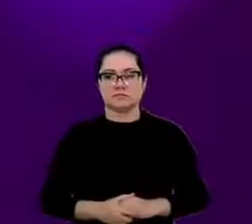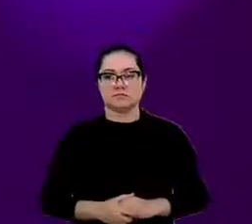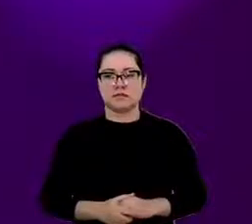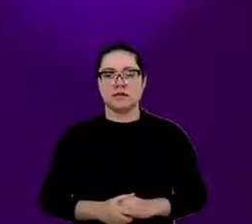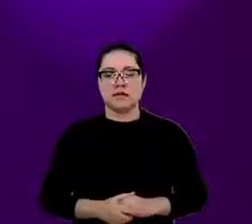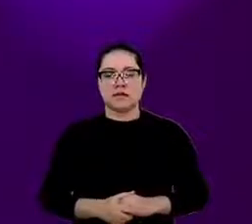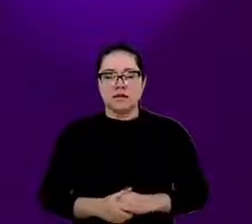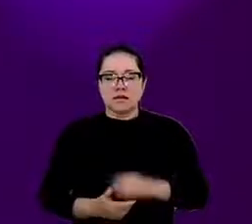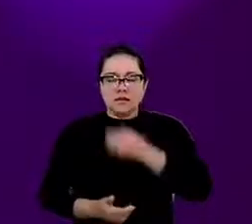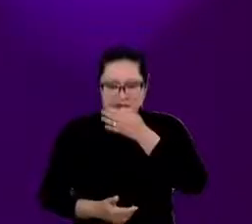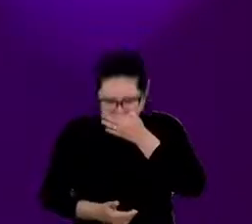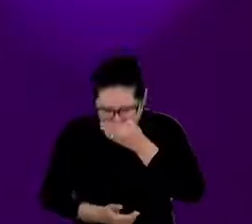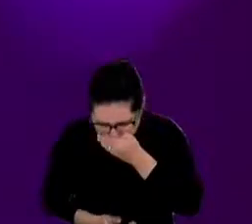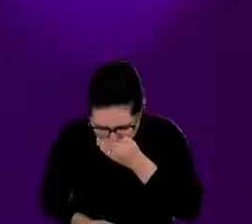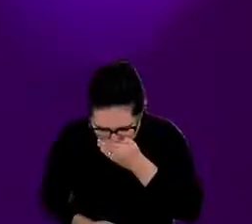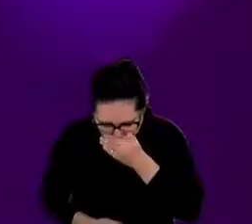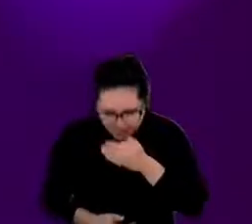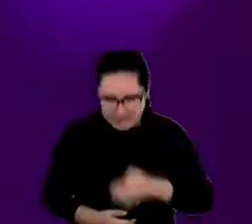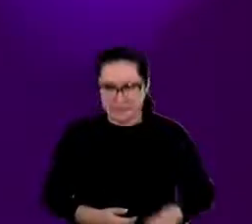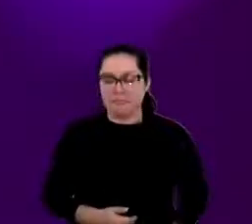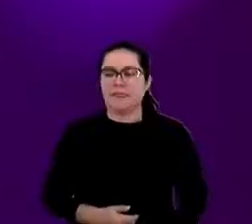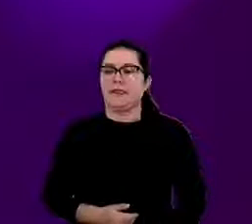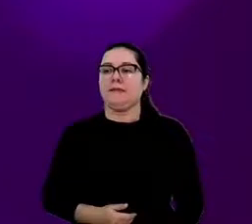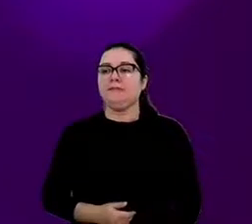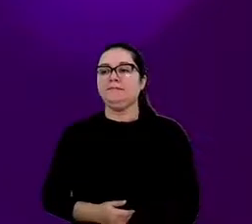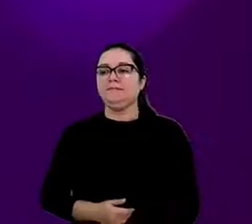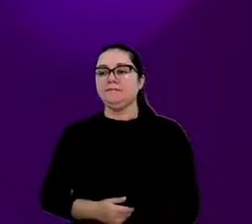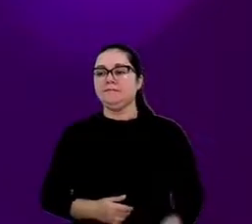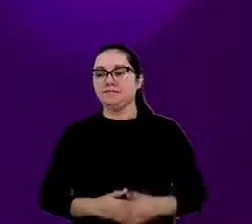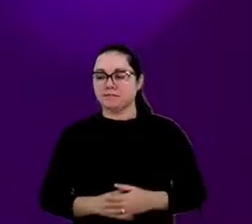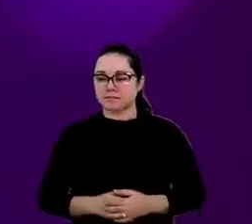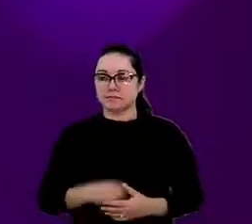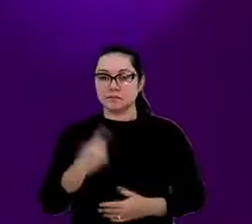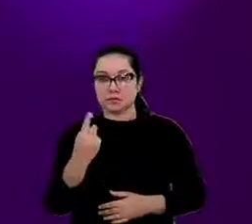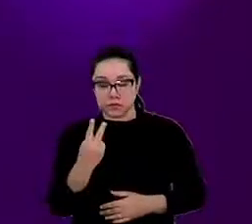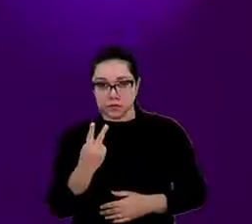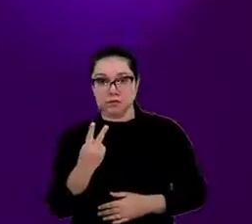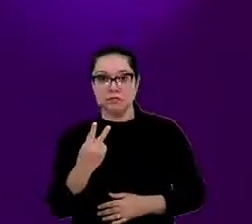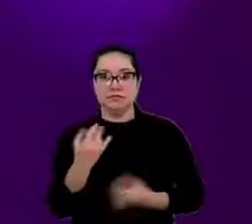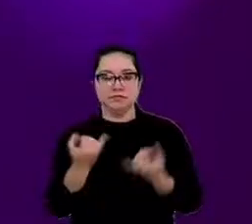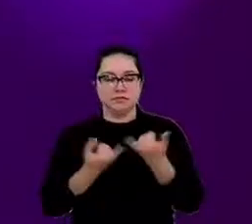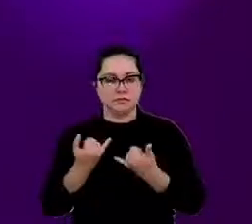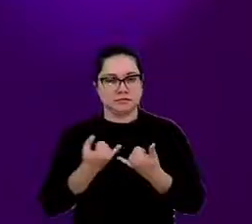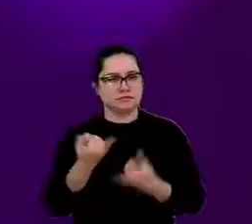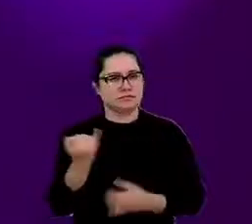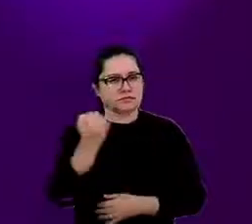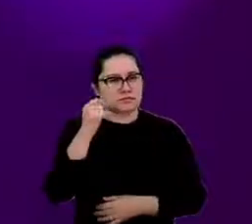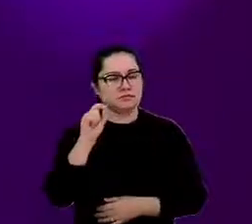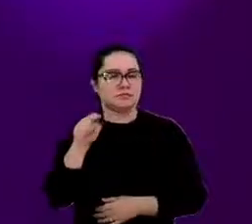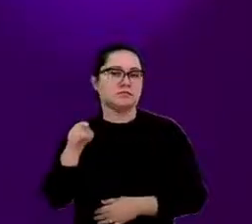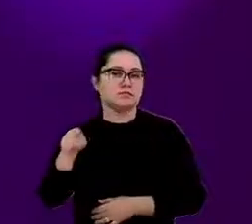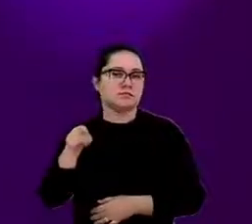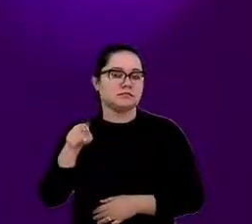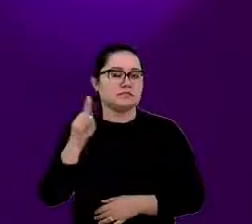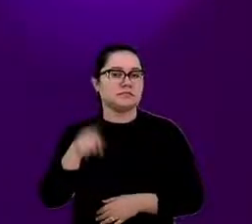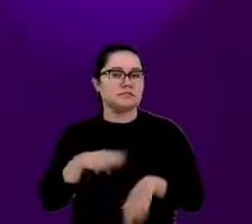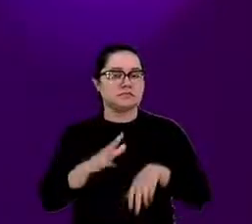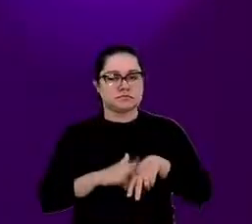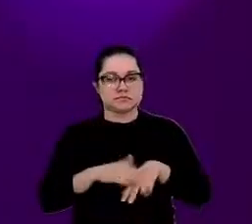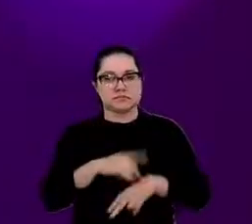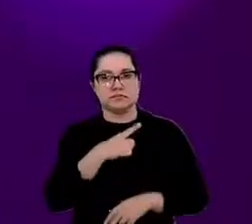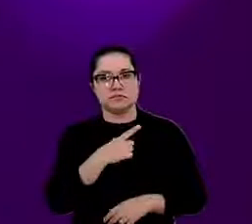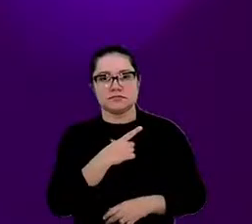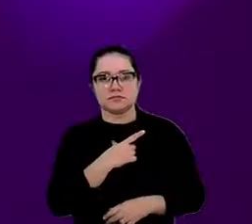curvas e um FFR de 0,51. Duas informações relevantes: esse paciente de multiarterial, ele passou a ser